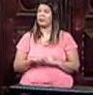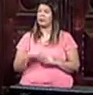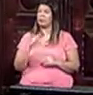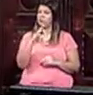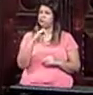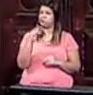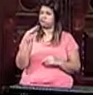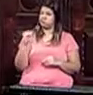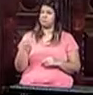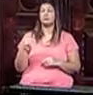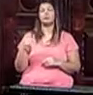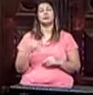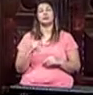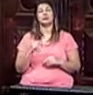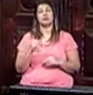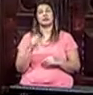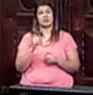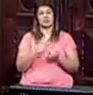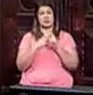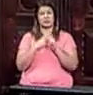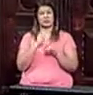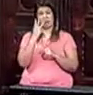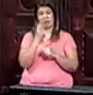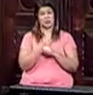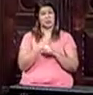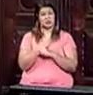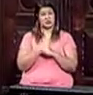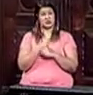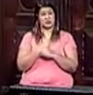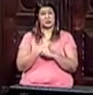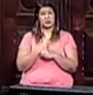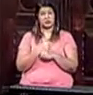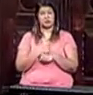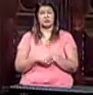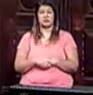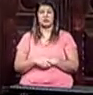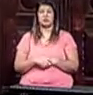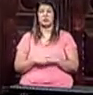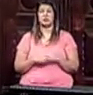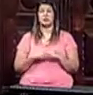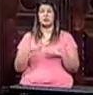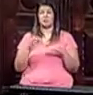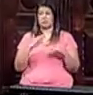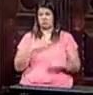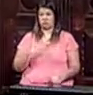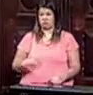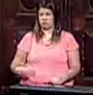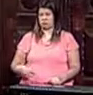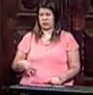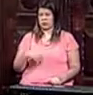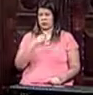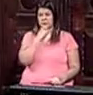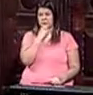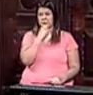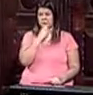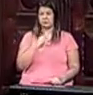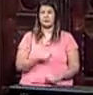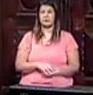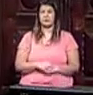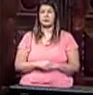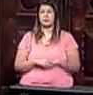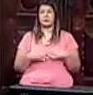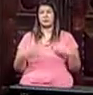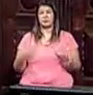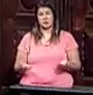postergar o pagamento do serviço da dívida por 3 anos, mesmo sem o governo demonstrar, dá